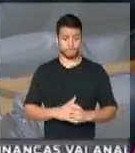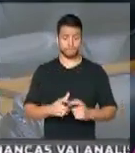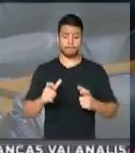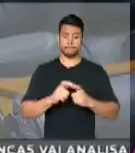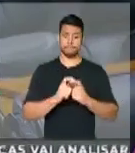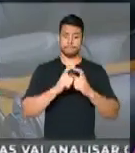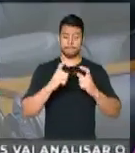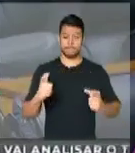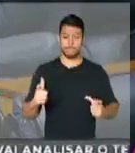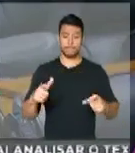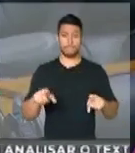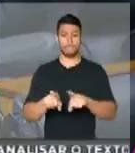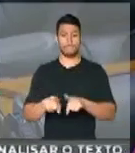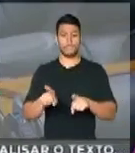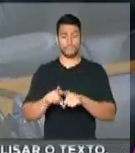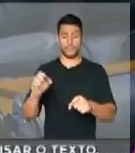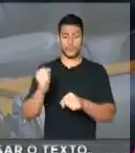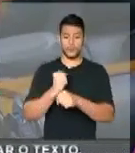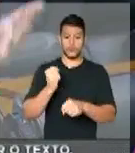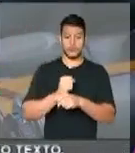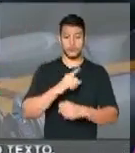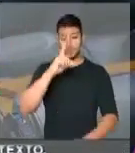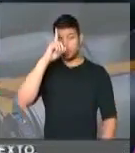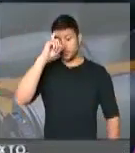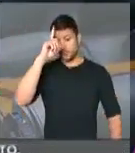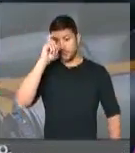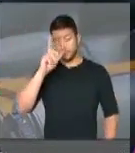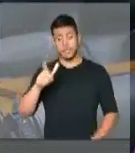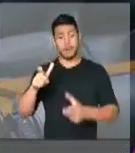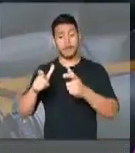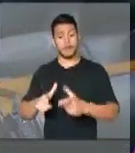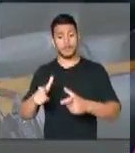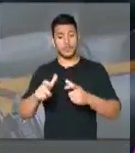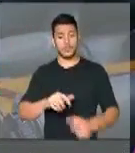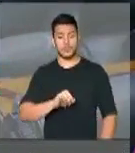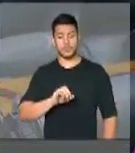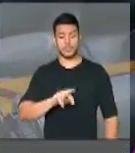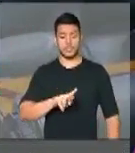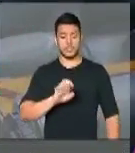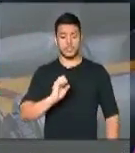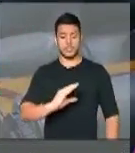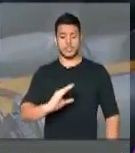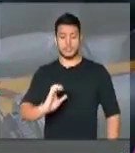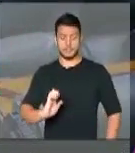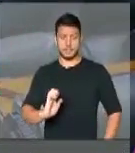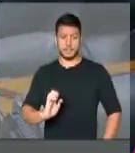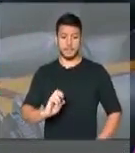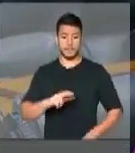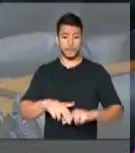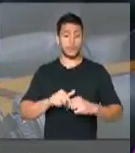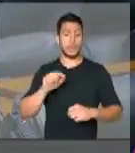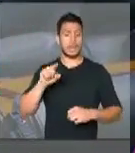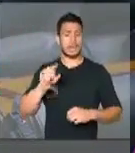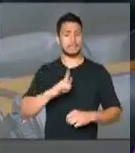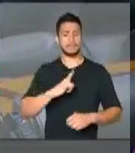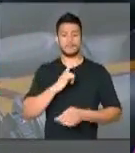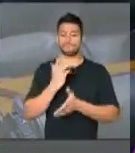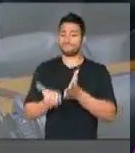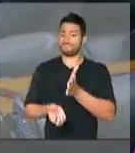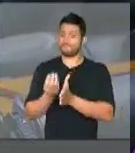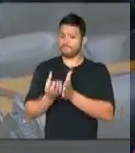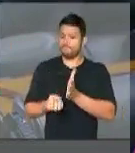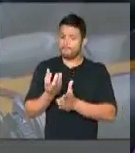do hospital regional daquele município, daquela região. A região de Irecê é uma das mais produtivas